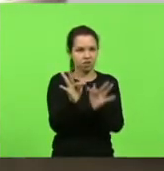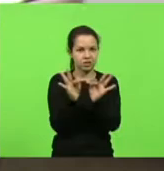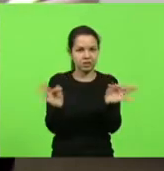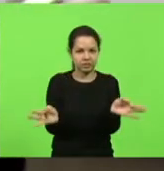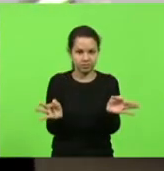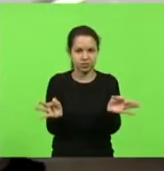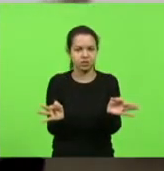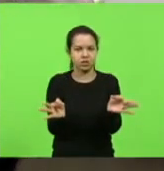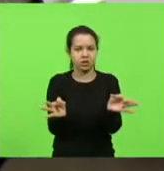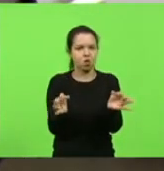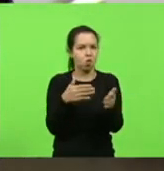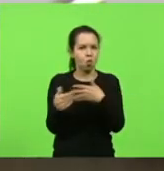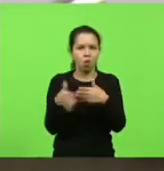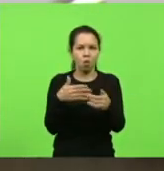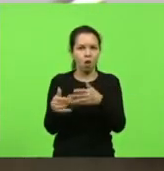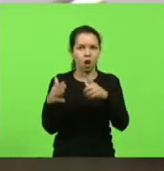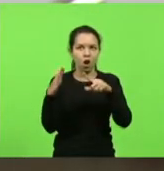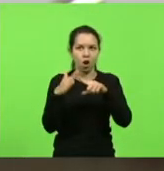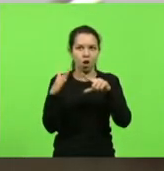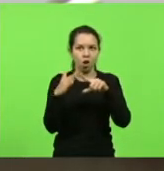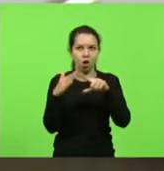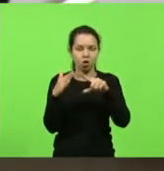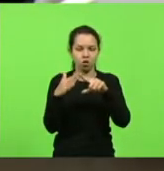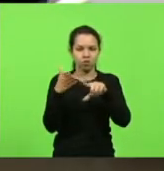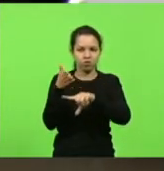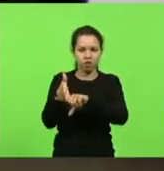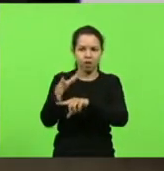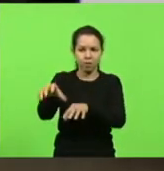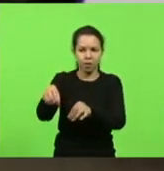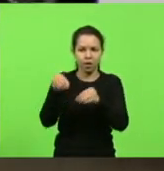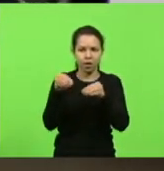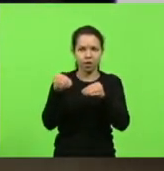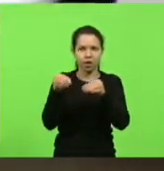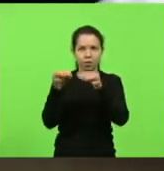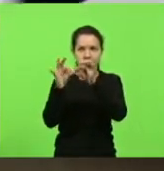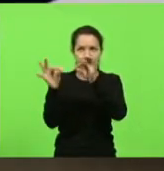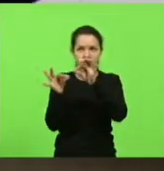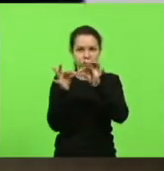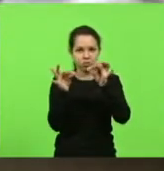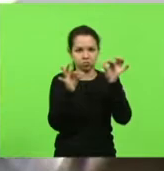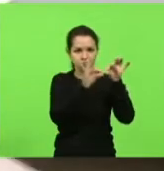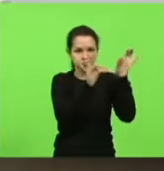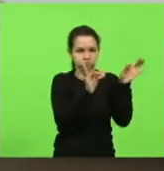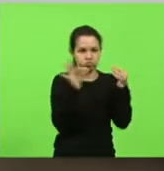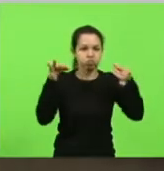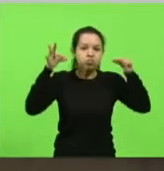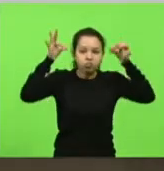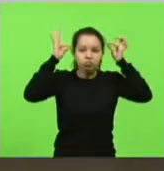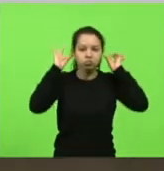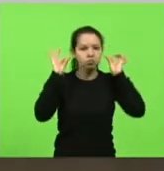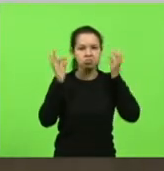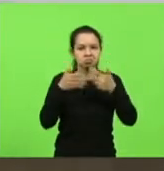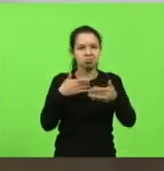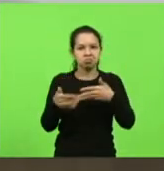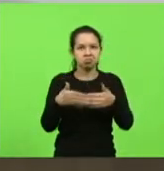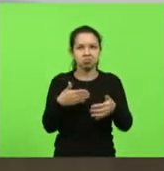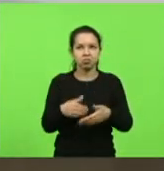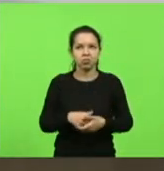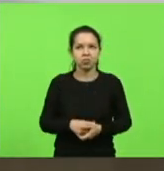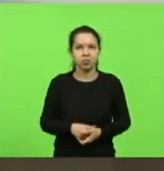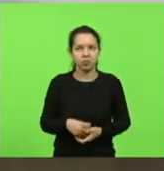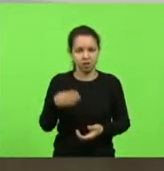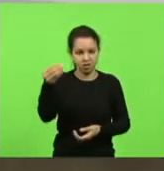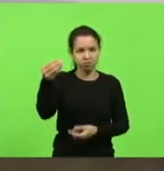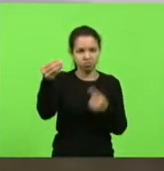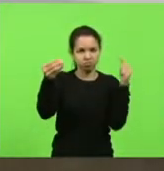gente for em qualquer loja pegar um pedacinho, colocar um barbante, vira uma máscara de proteção. É isso